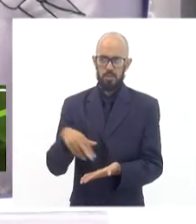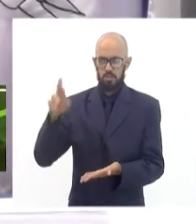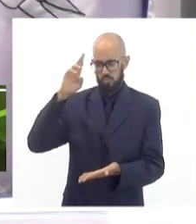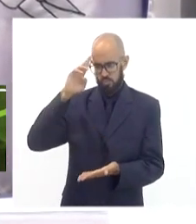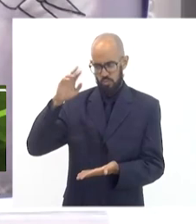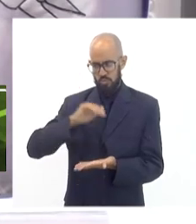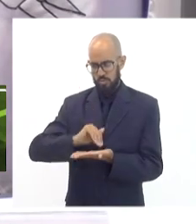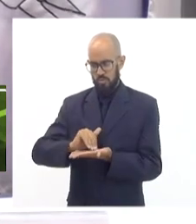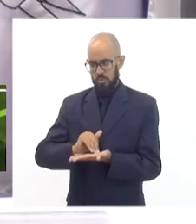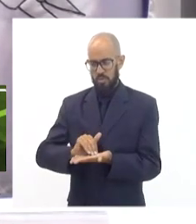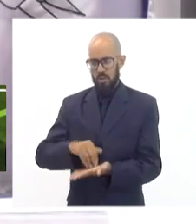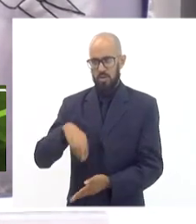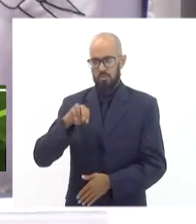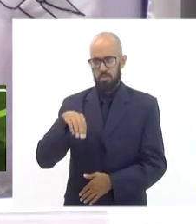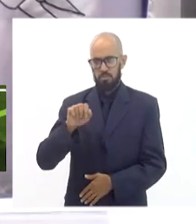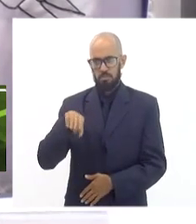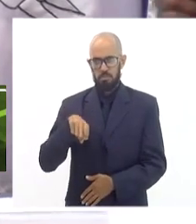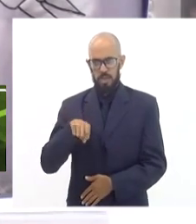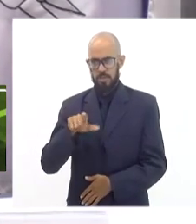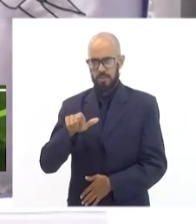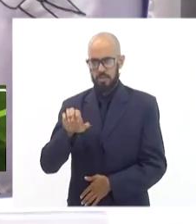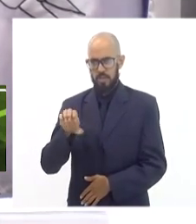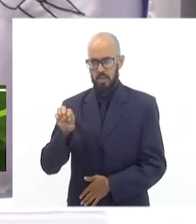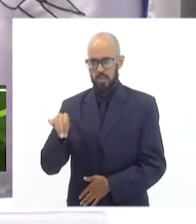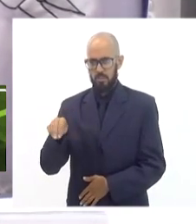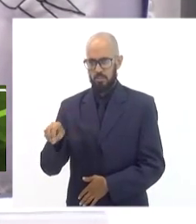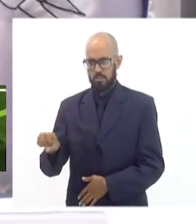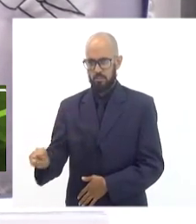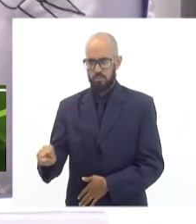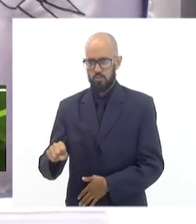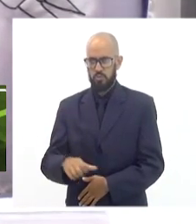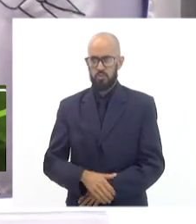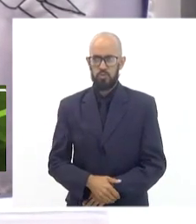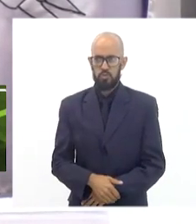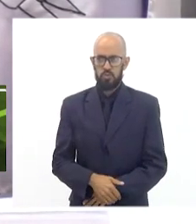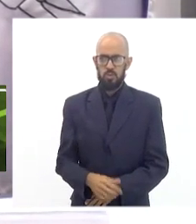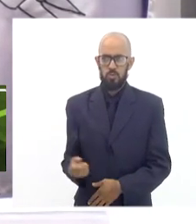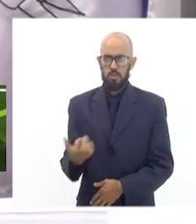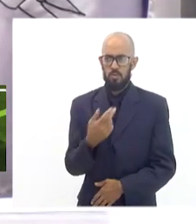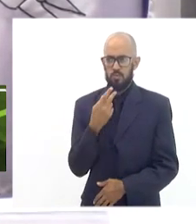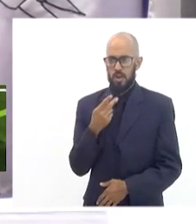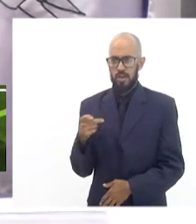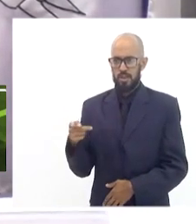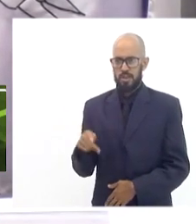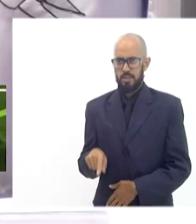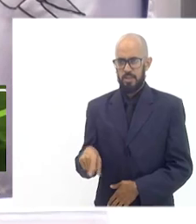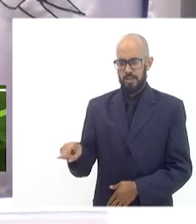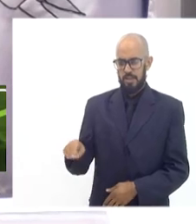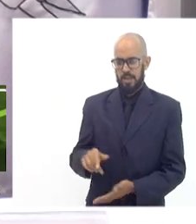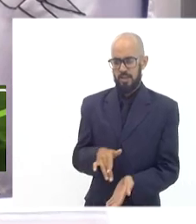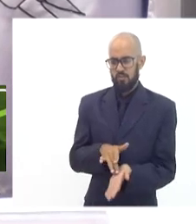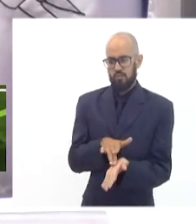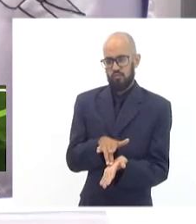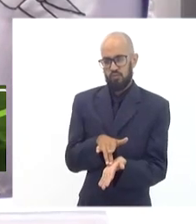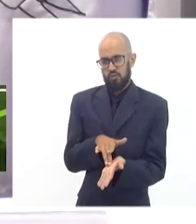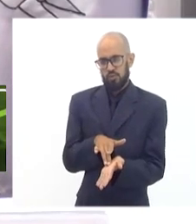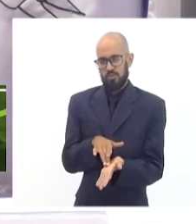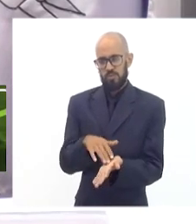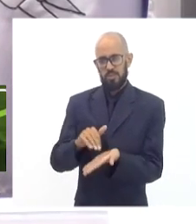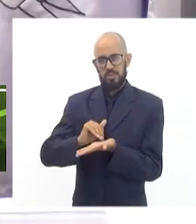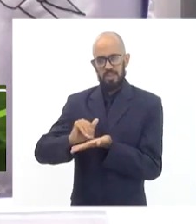secretário Max Lemos e quando eu disse inicialmente que era dublê de